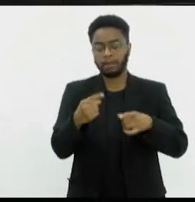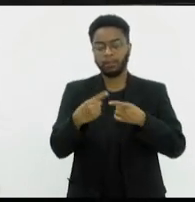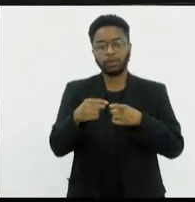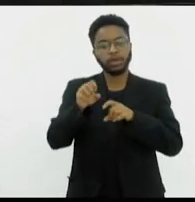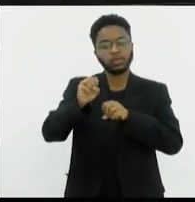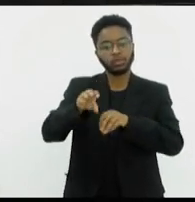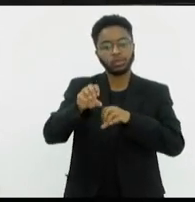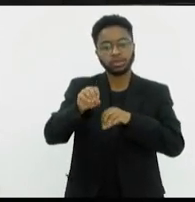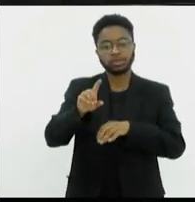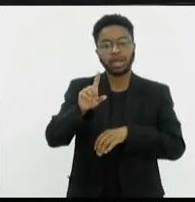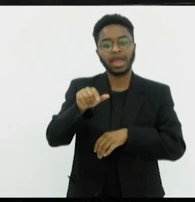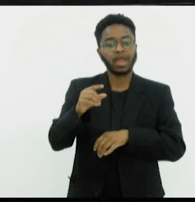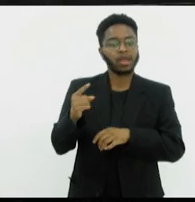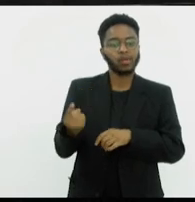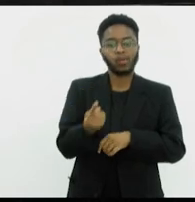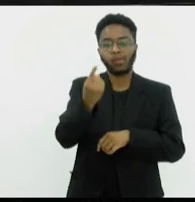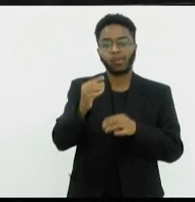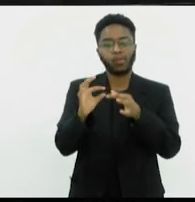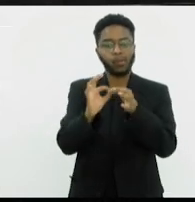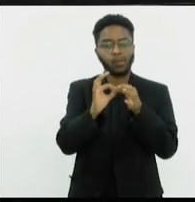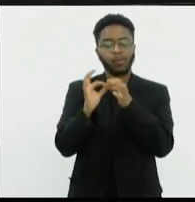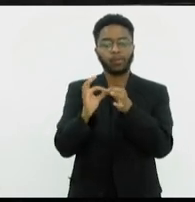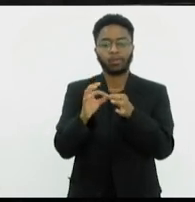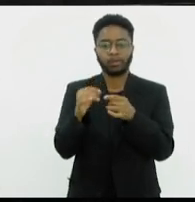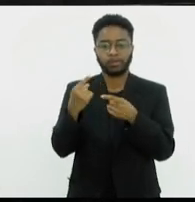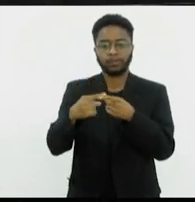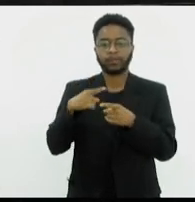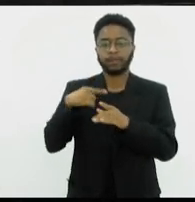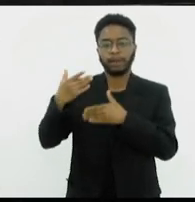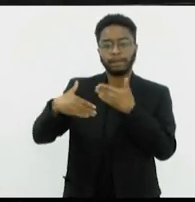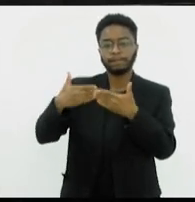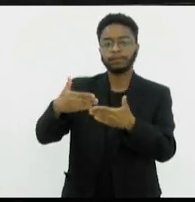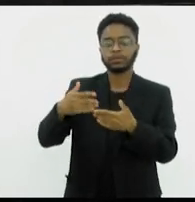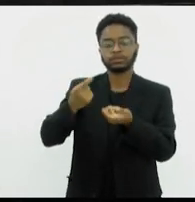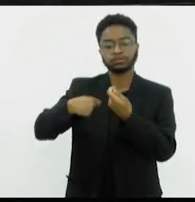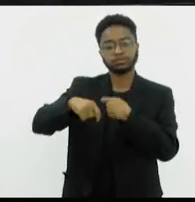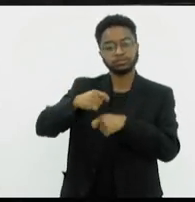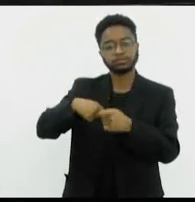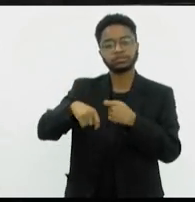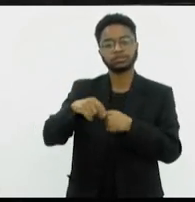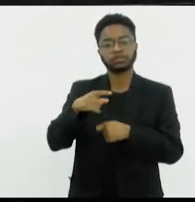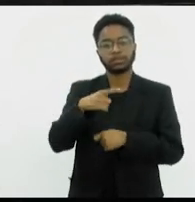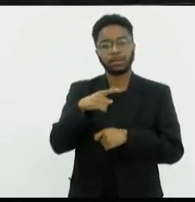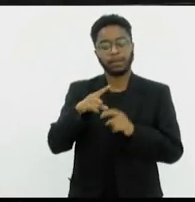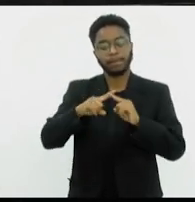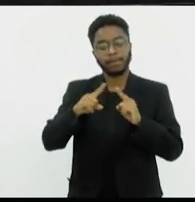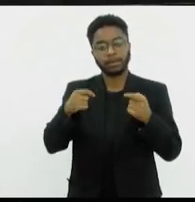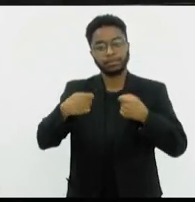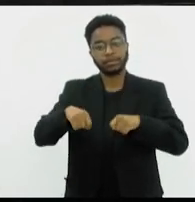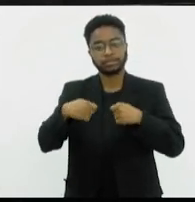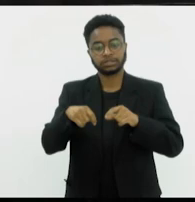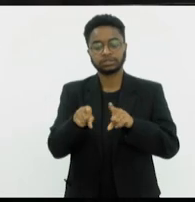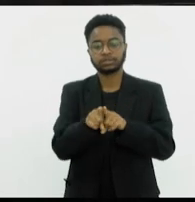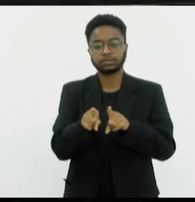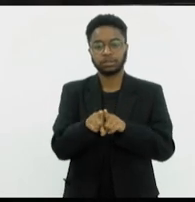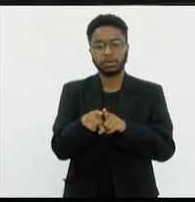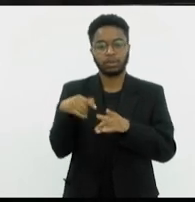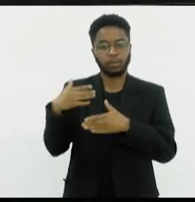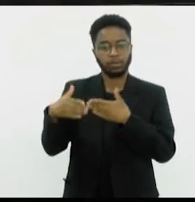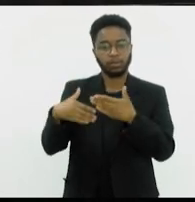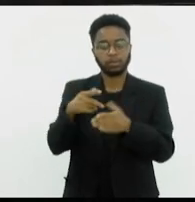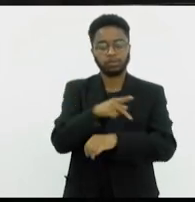Educação, ela é una, ela passa pelo processo administrativo, ela precisa fundamentalmente do